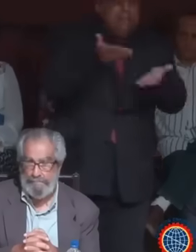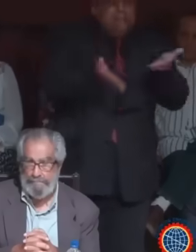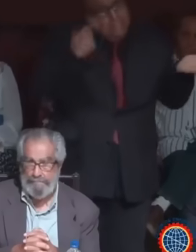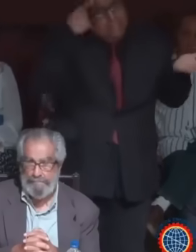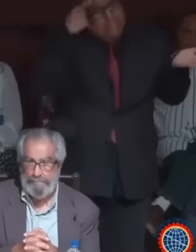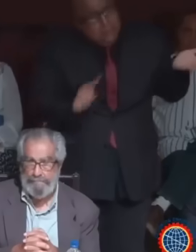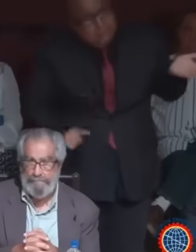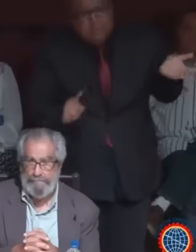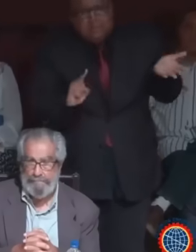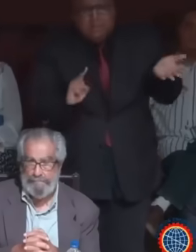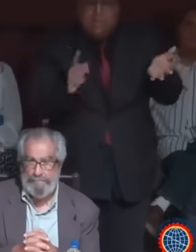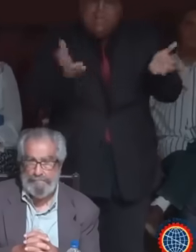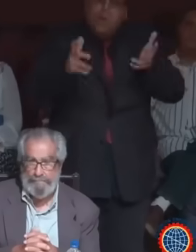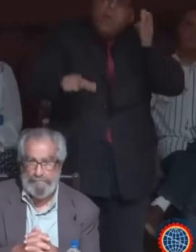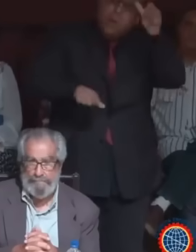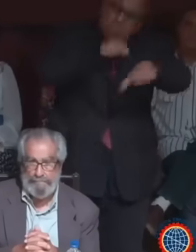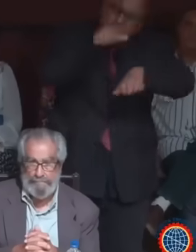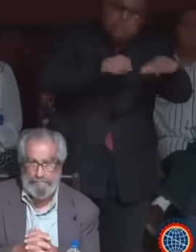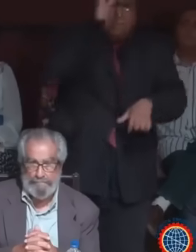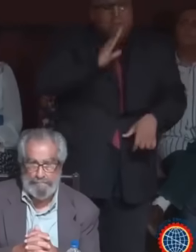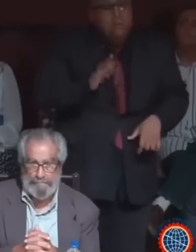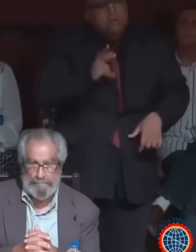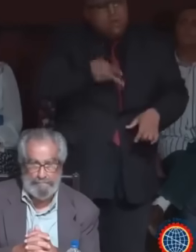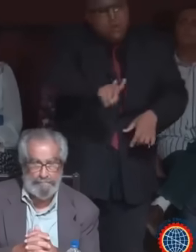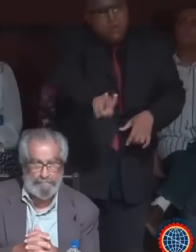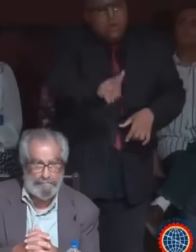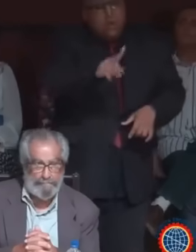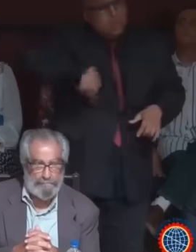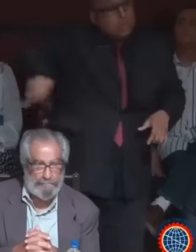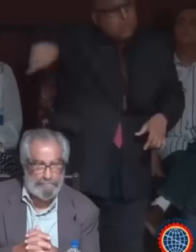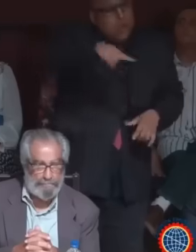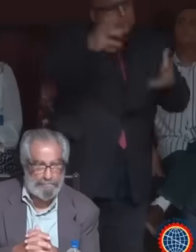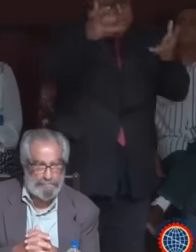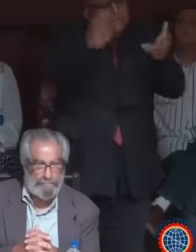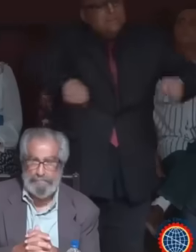coisa para reconstruir nesse país, nós não